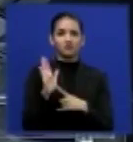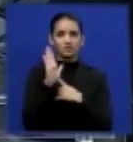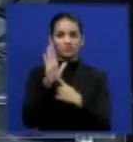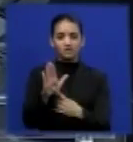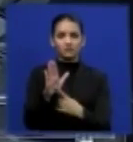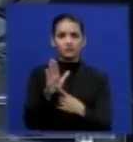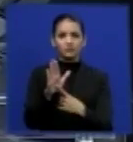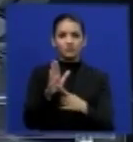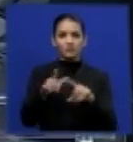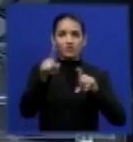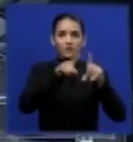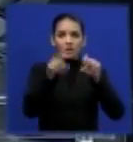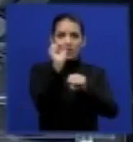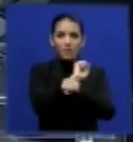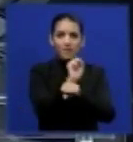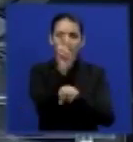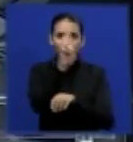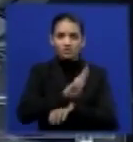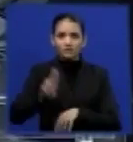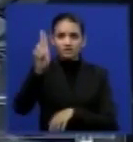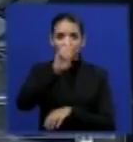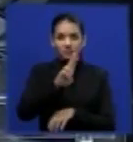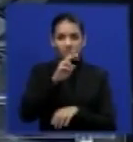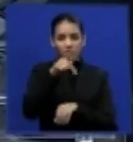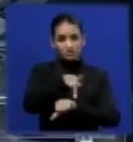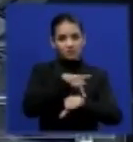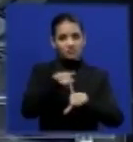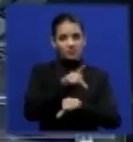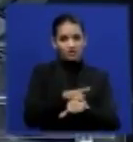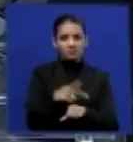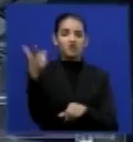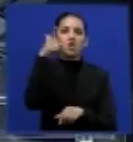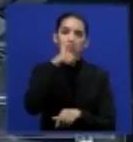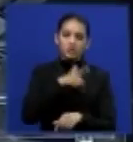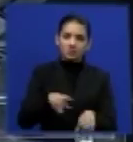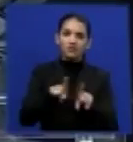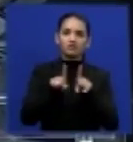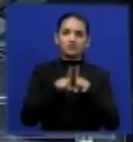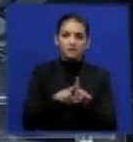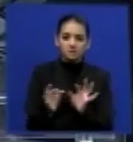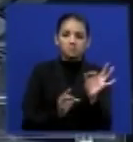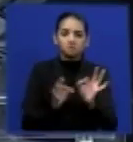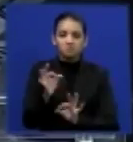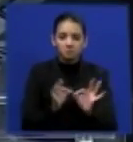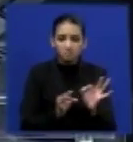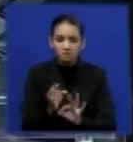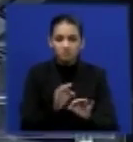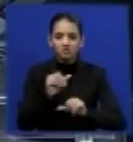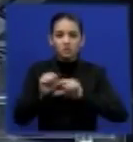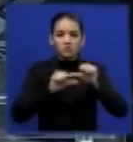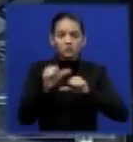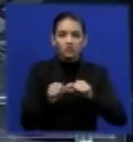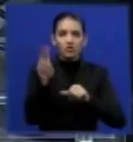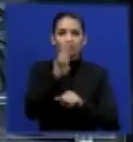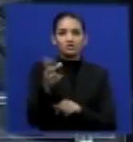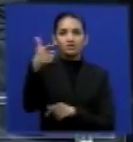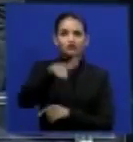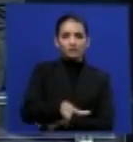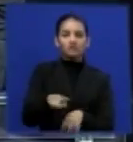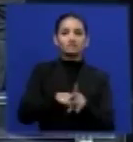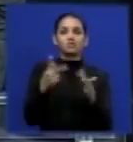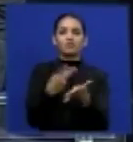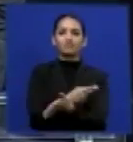usados no país servem para a reforma e mais do que isso têm sido reformados em grande quantidade